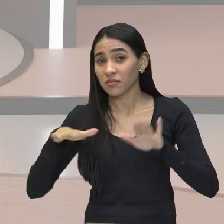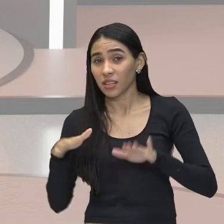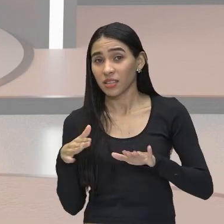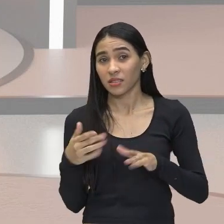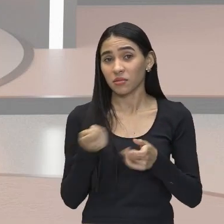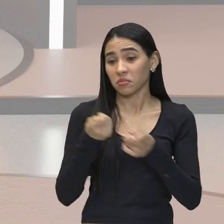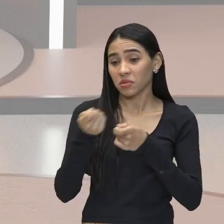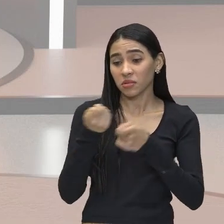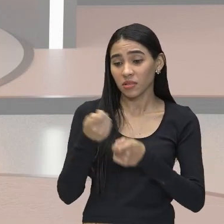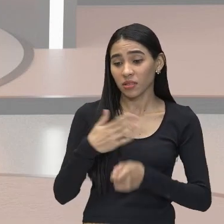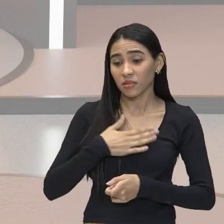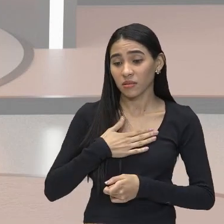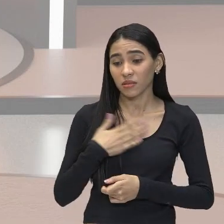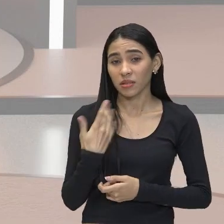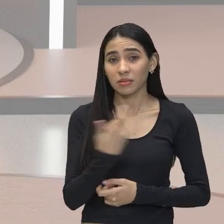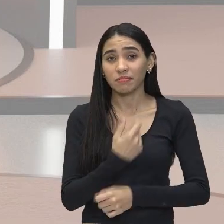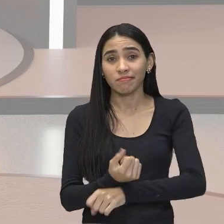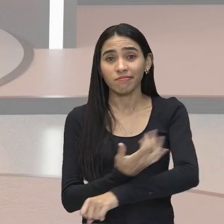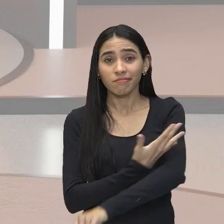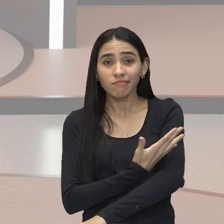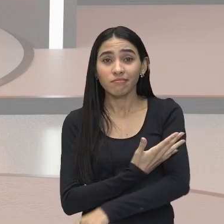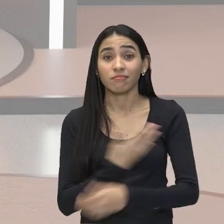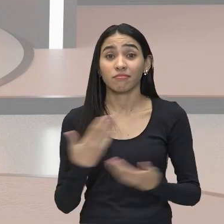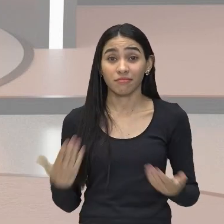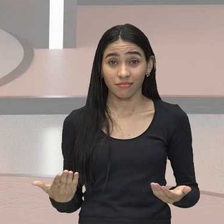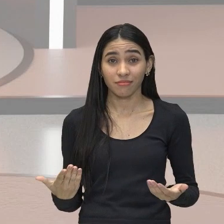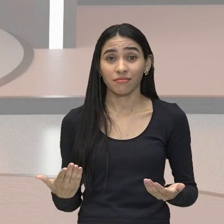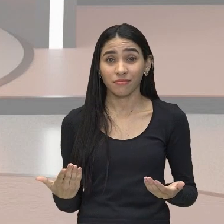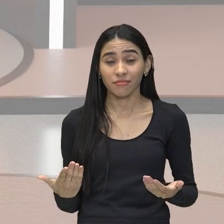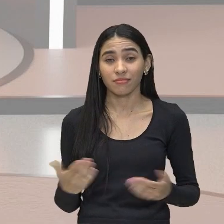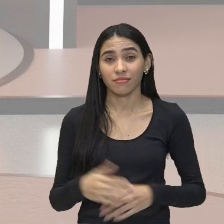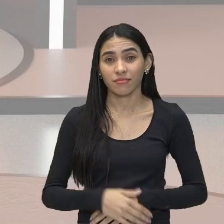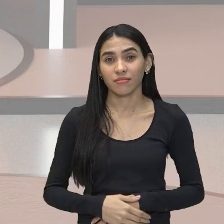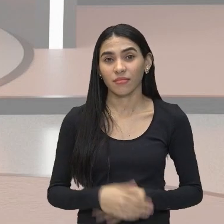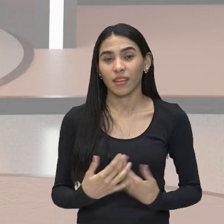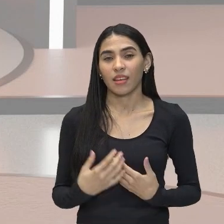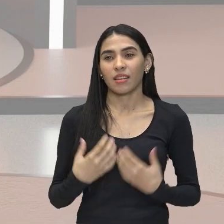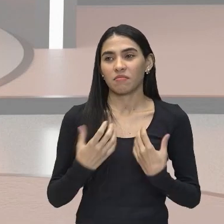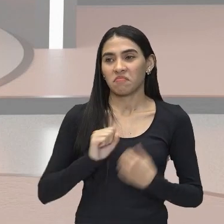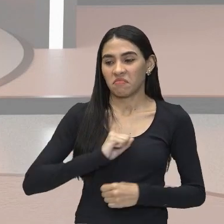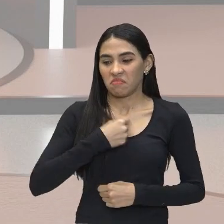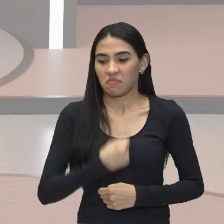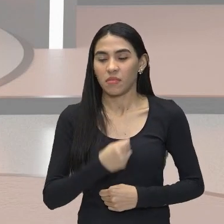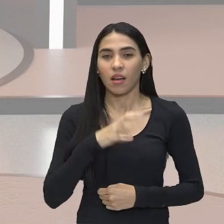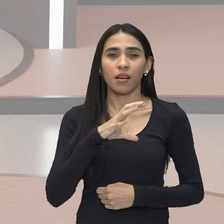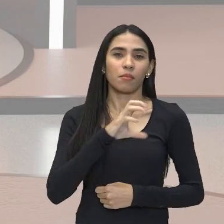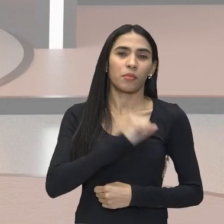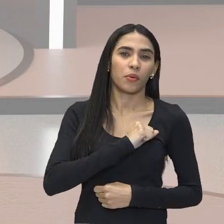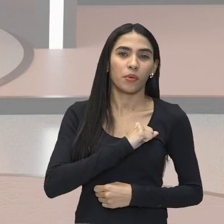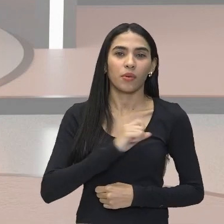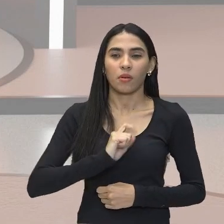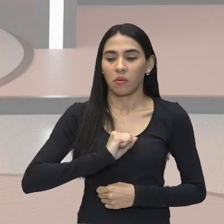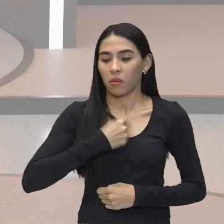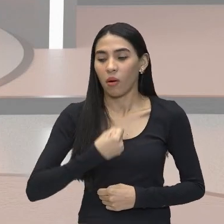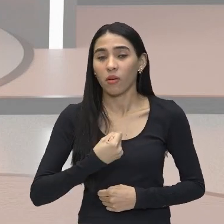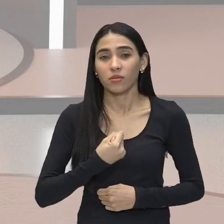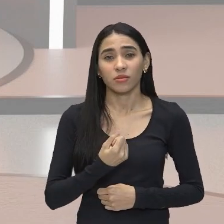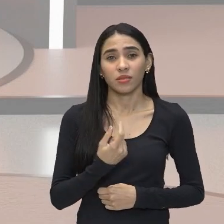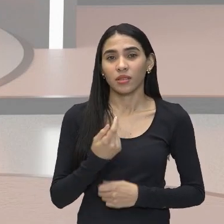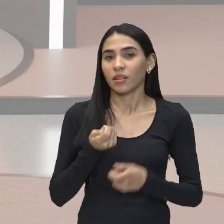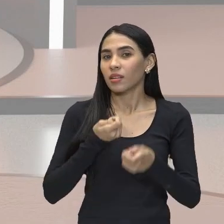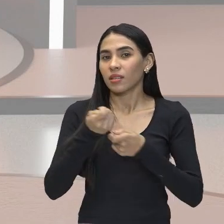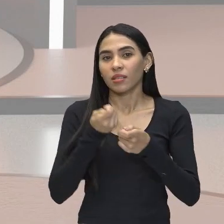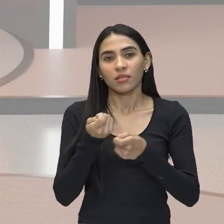conseguimos controlar nem nossas emoções, não é verdade? Raiva, amor, ódio, perdão, nós não